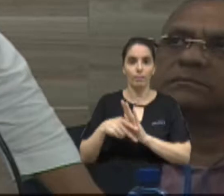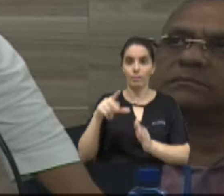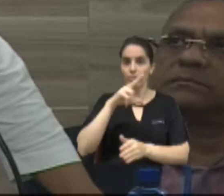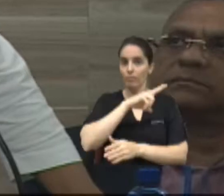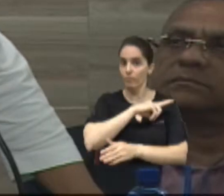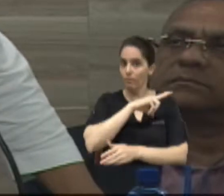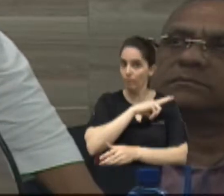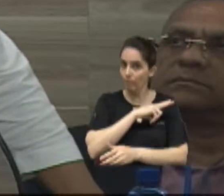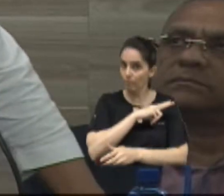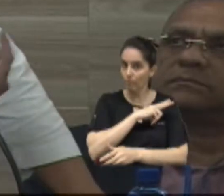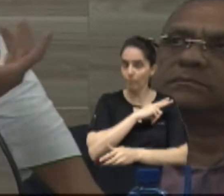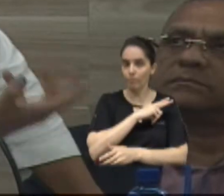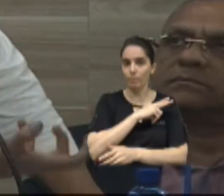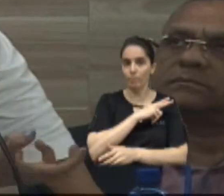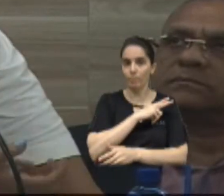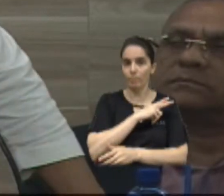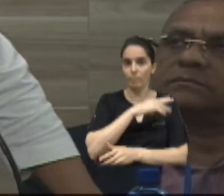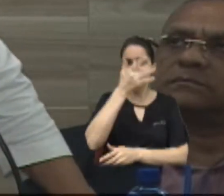e muitas vezes